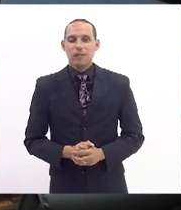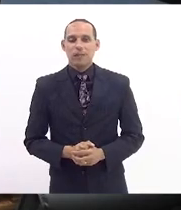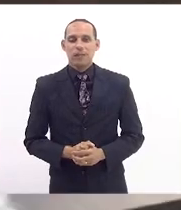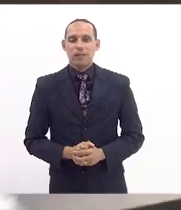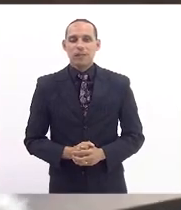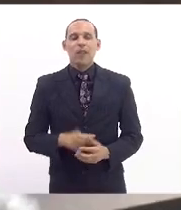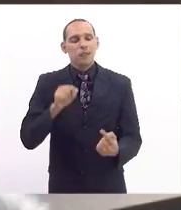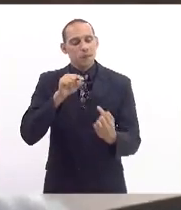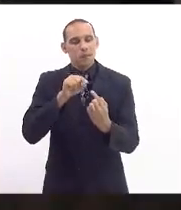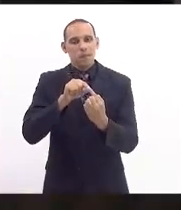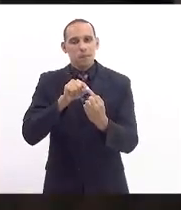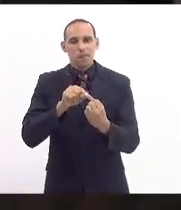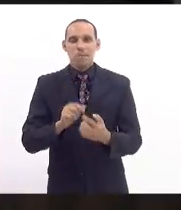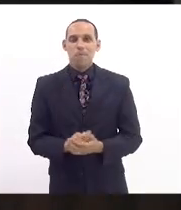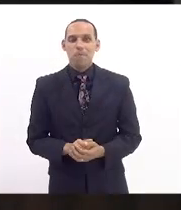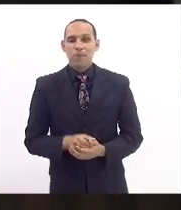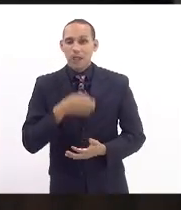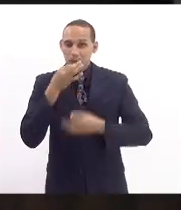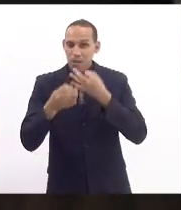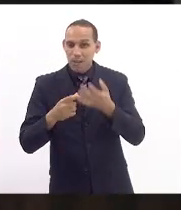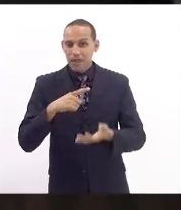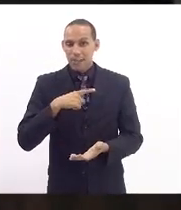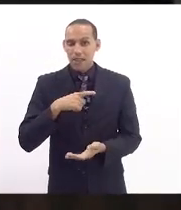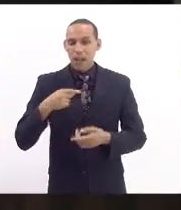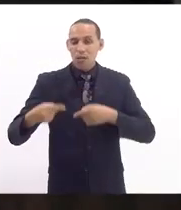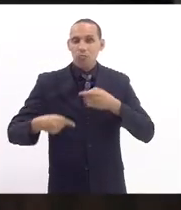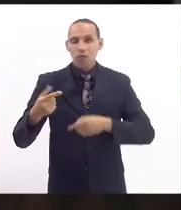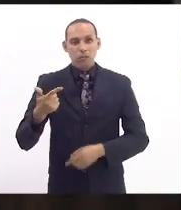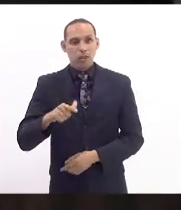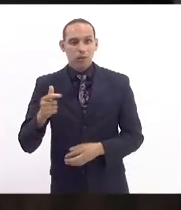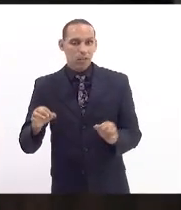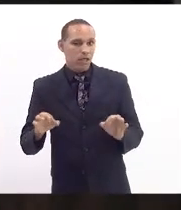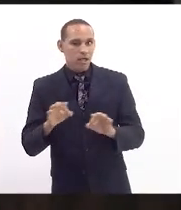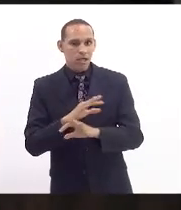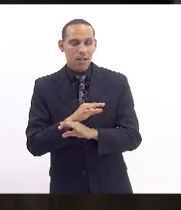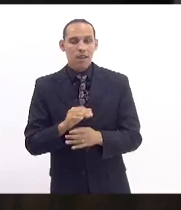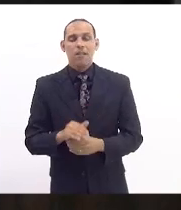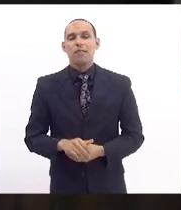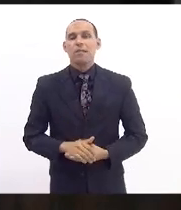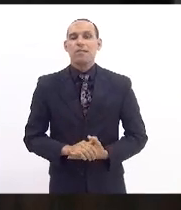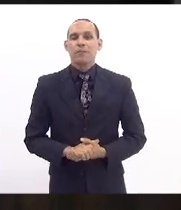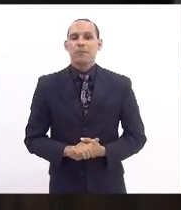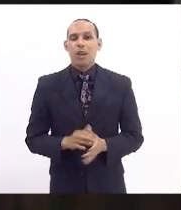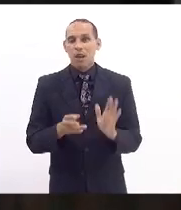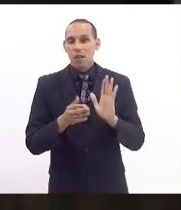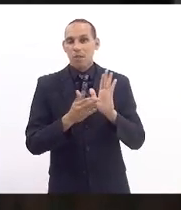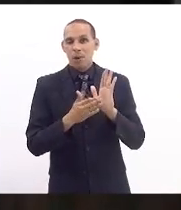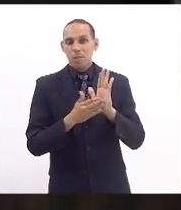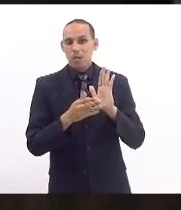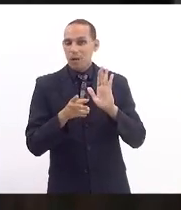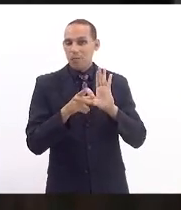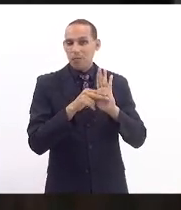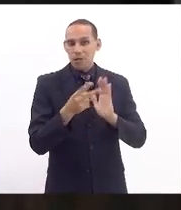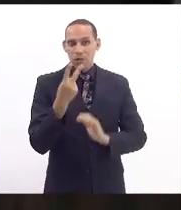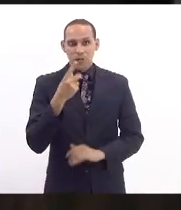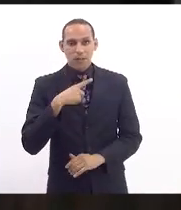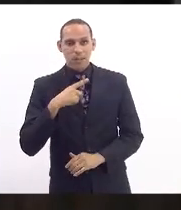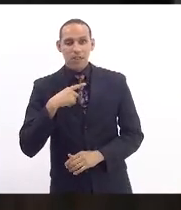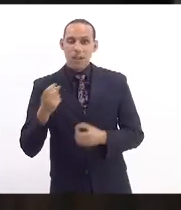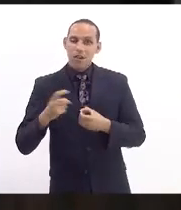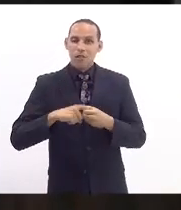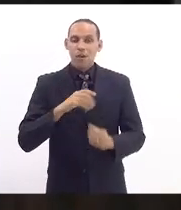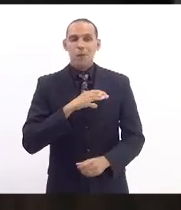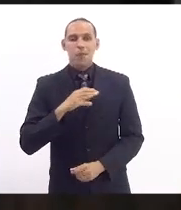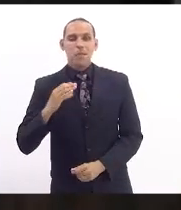o parecer favorável pareceres emitidos em discussão não havendo Quem Queira discutir se a depressão presente proposta recebeu duas emendas e